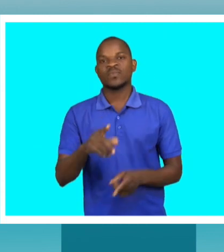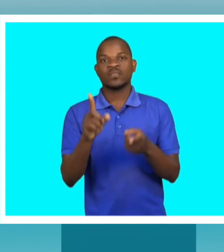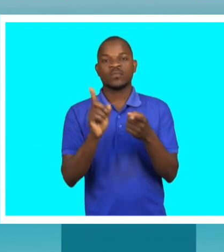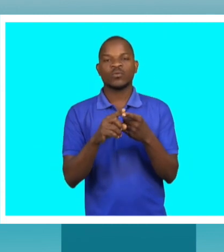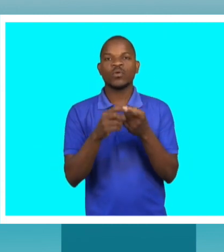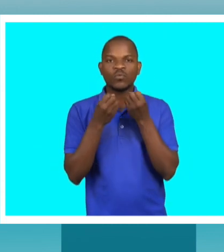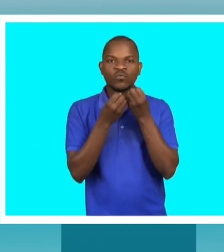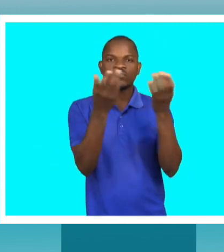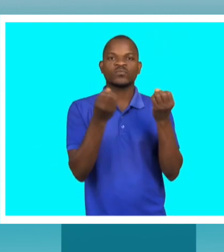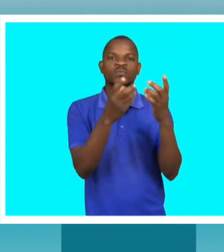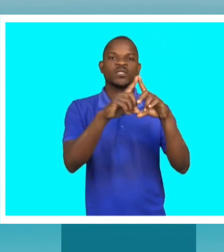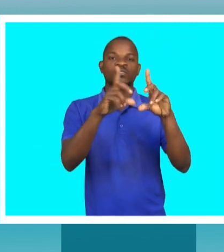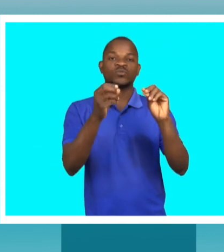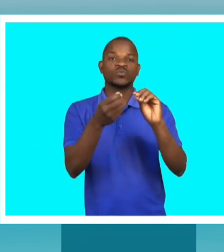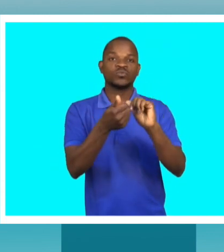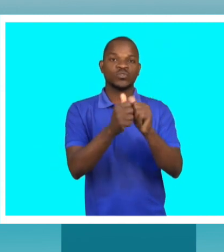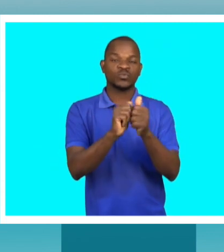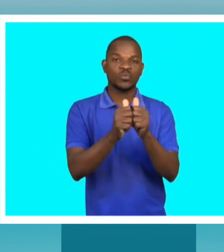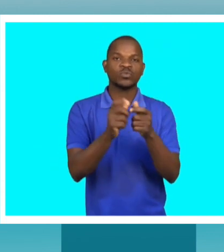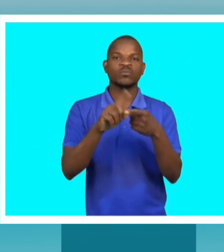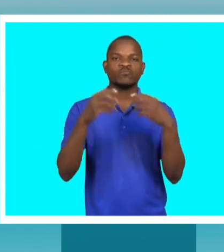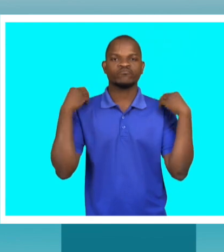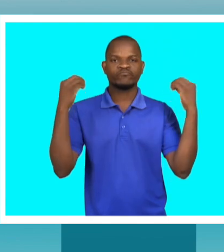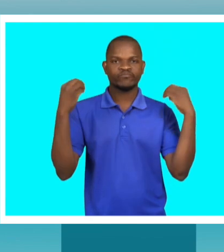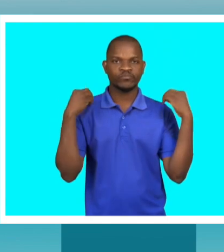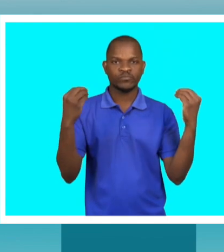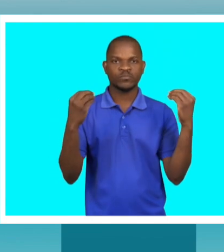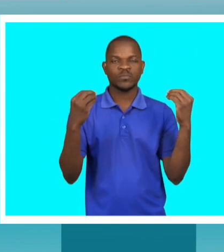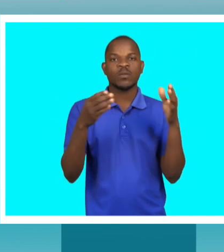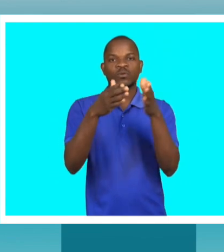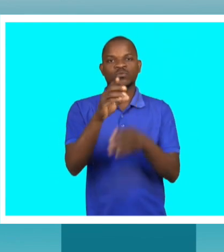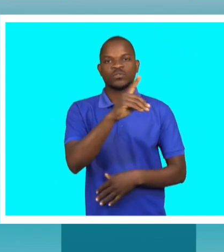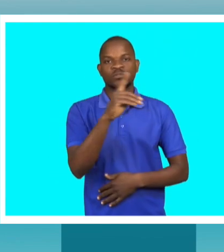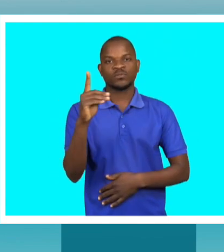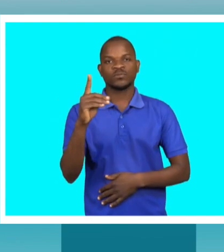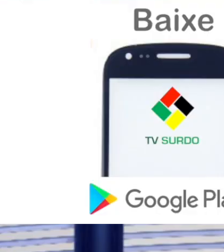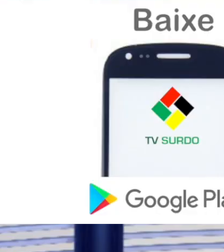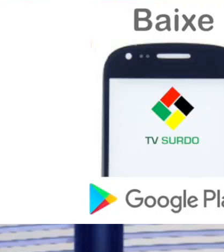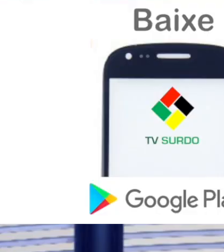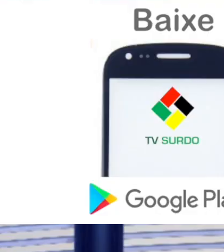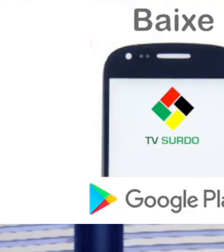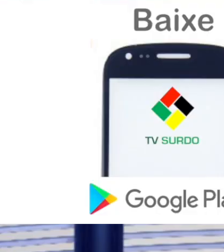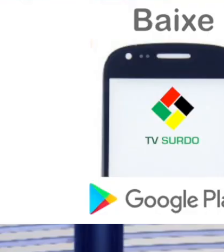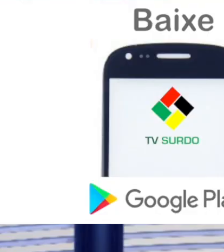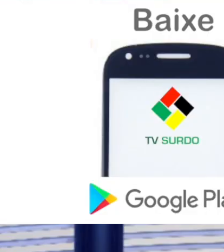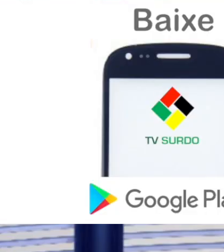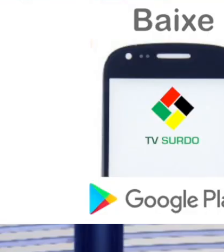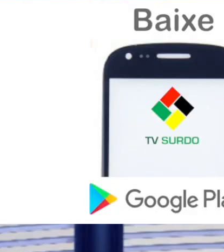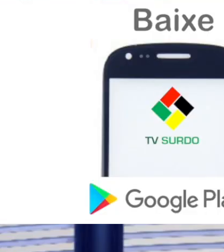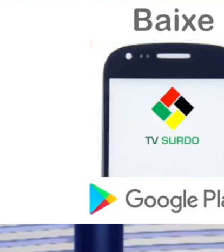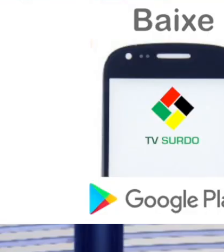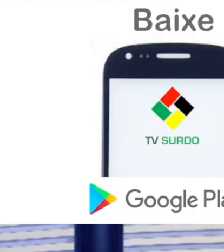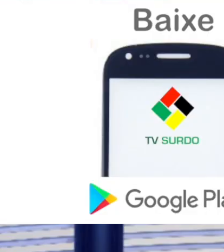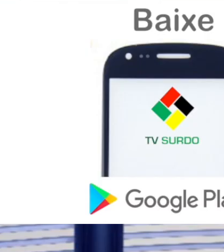prática de atividade física por alunos nesse caso portadores de deficiência. Vamos a mais uma